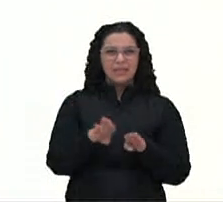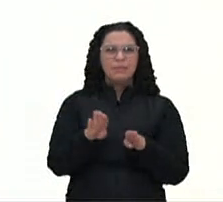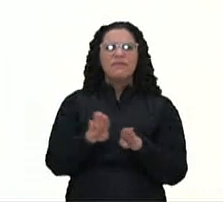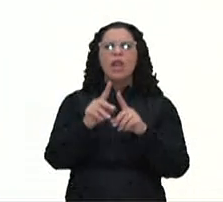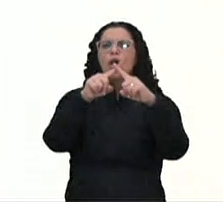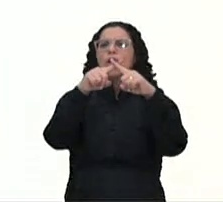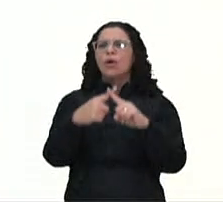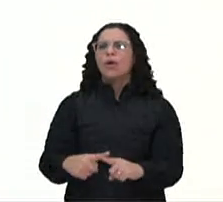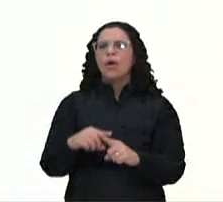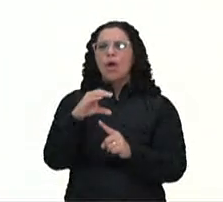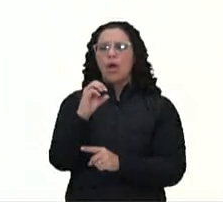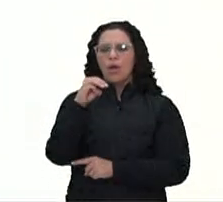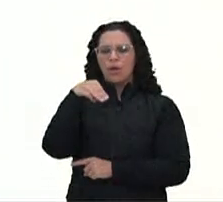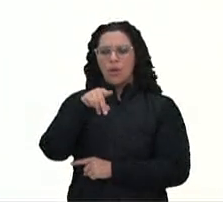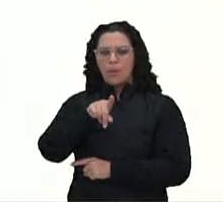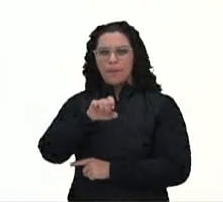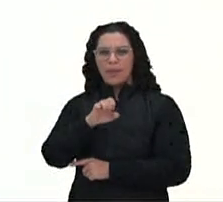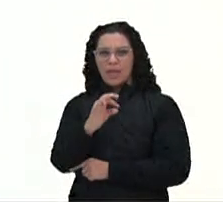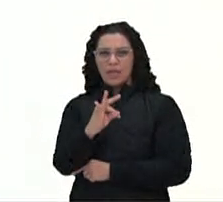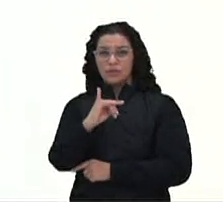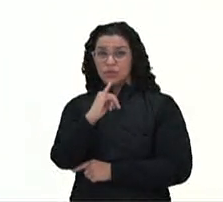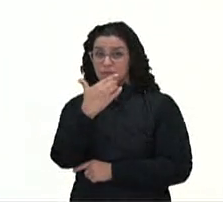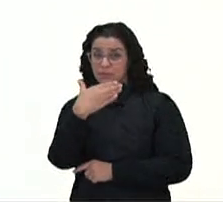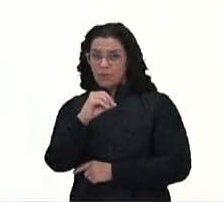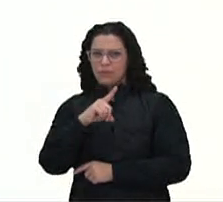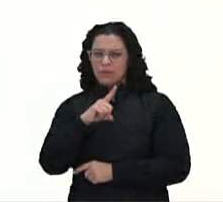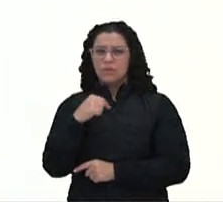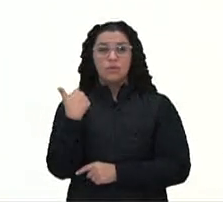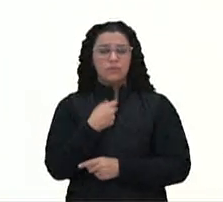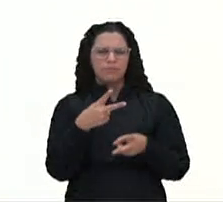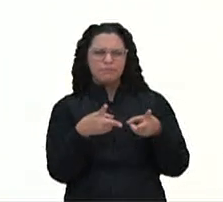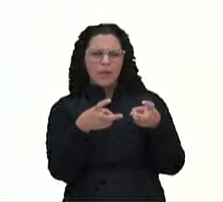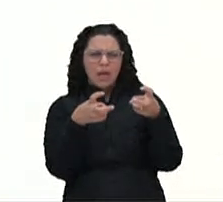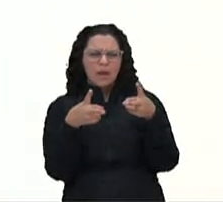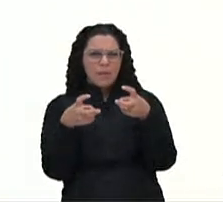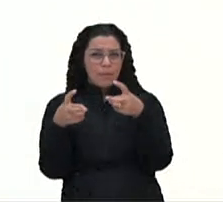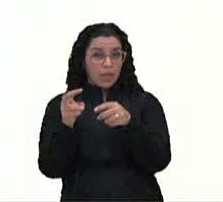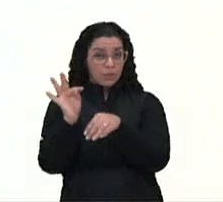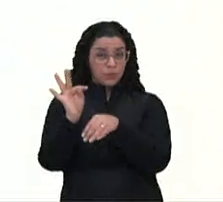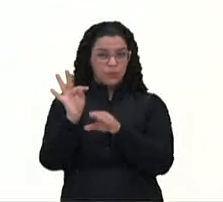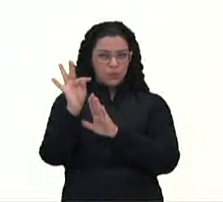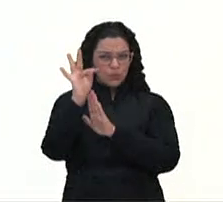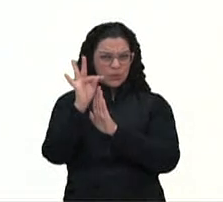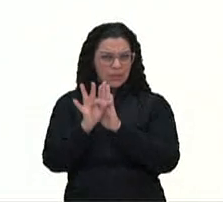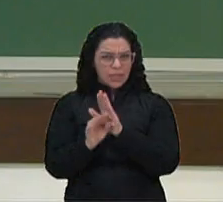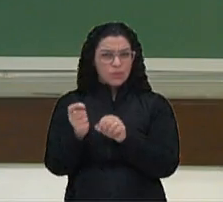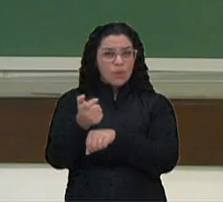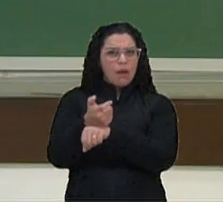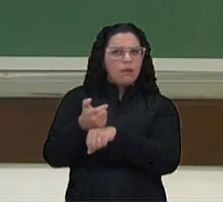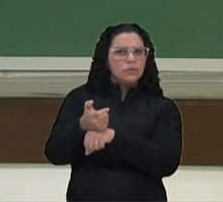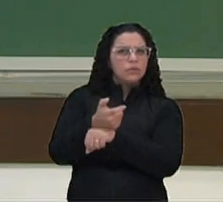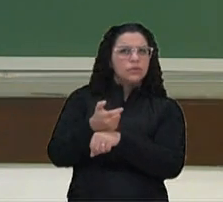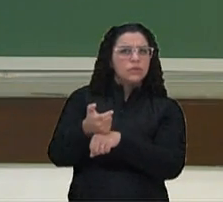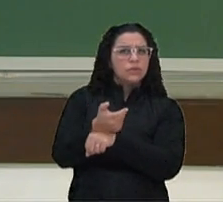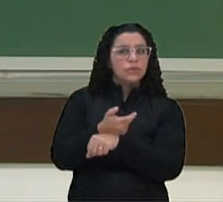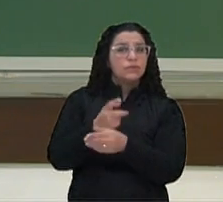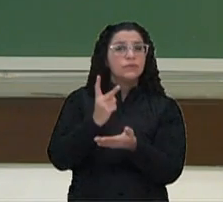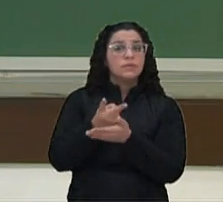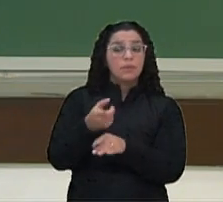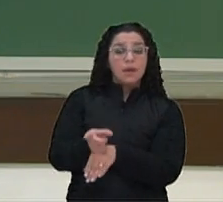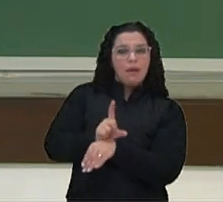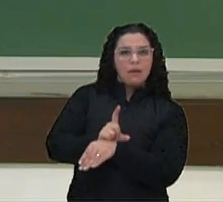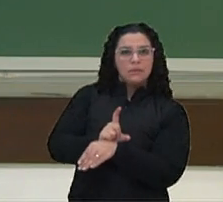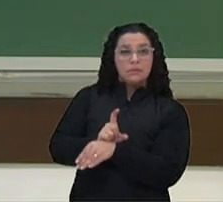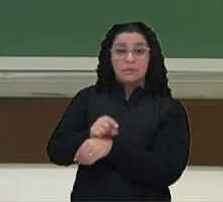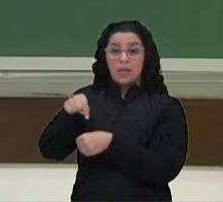um esporte competitivo. Se vocês observarem, pessoal, no texto, todos os adjetivos ali, eles vieram justamente antes do